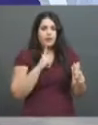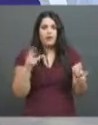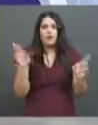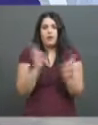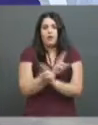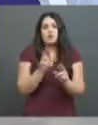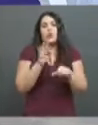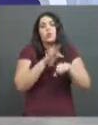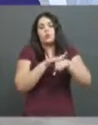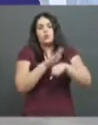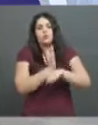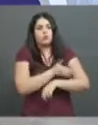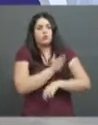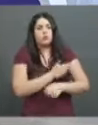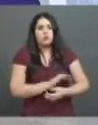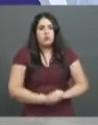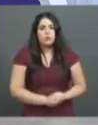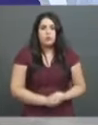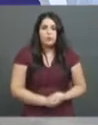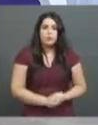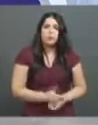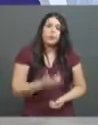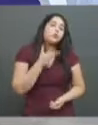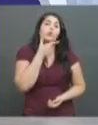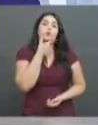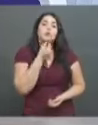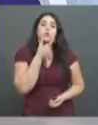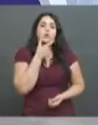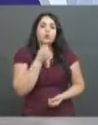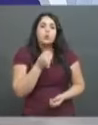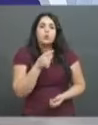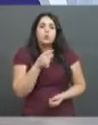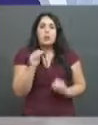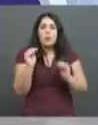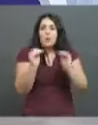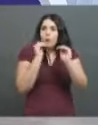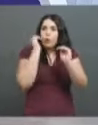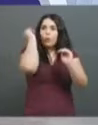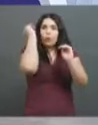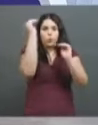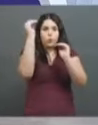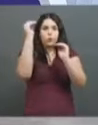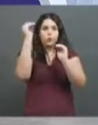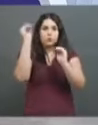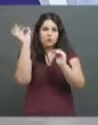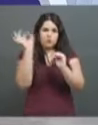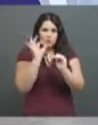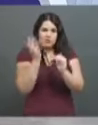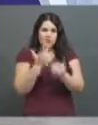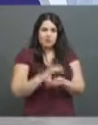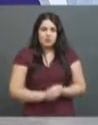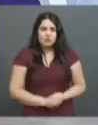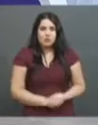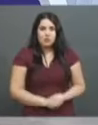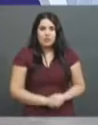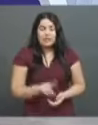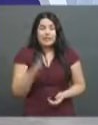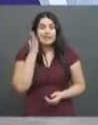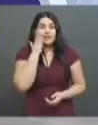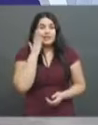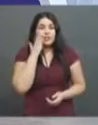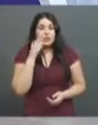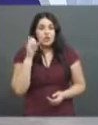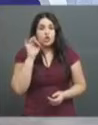às doenças cardiovasculares. E os homens, então, eles estão no topo dessa porcentagem? Gente, para você ter uma ideia, só